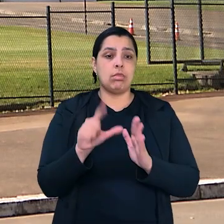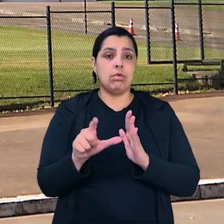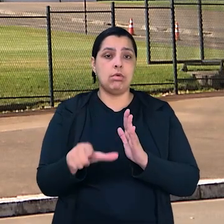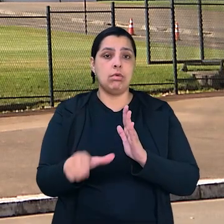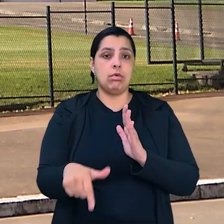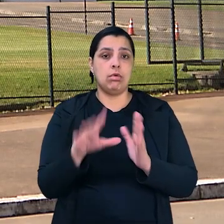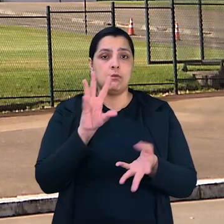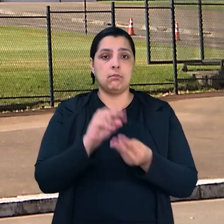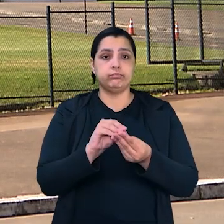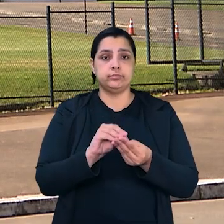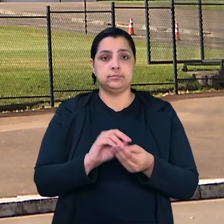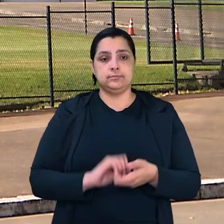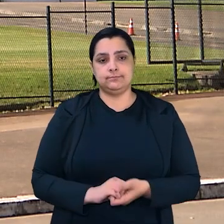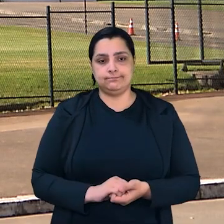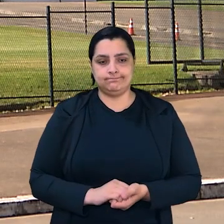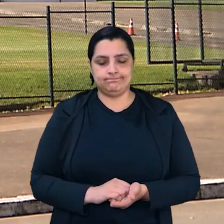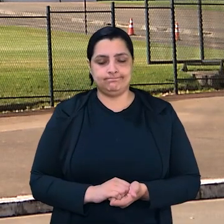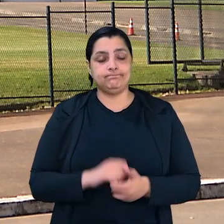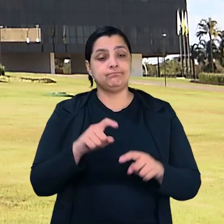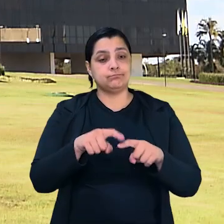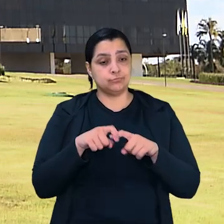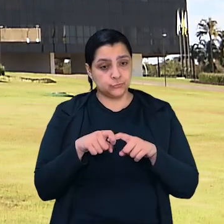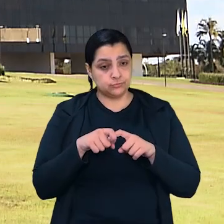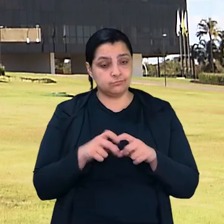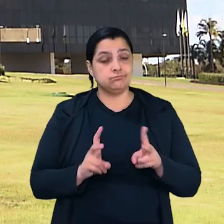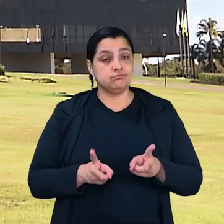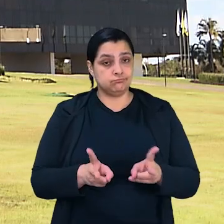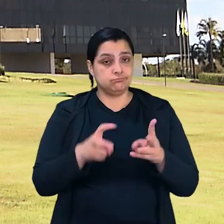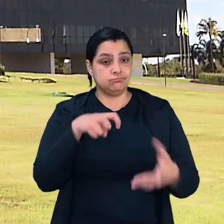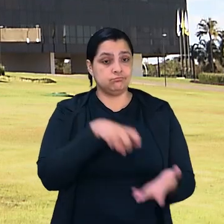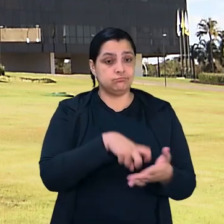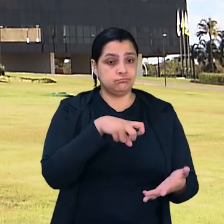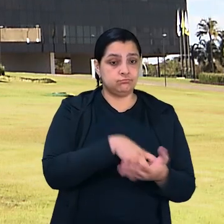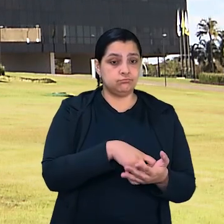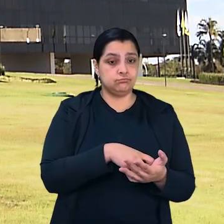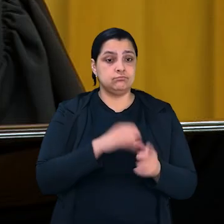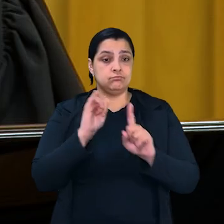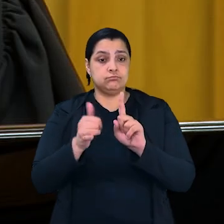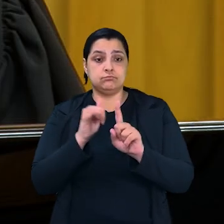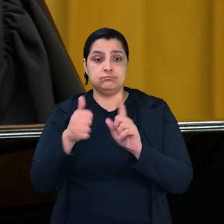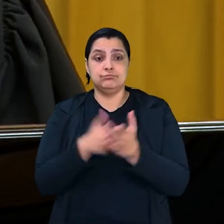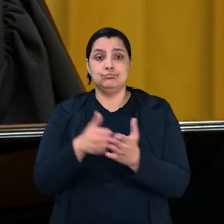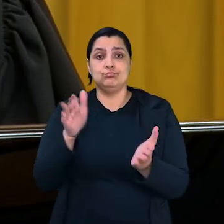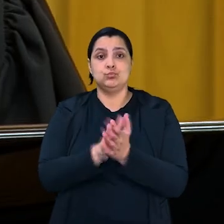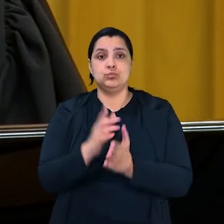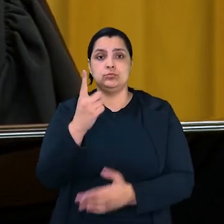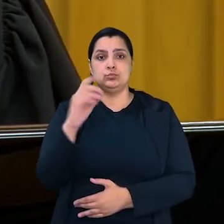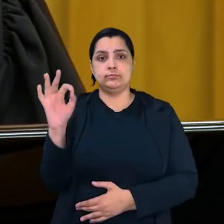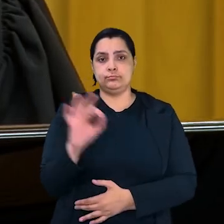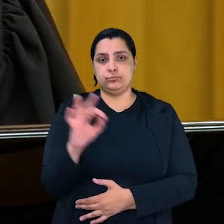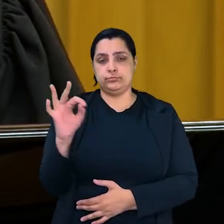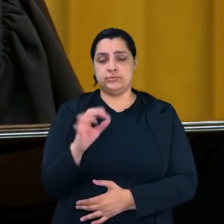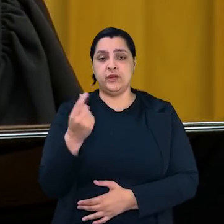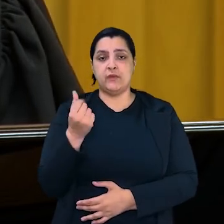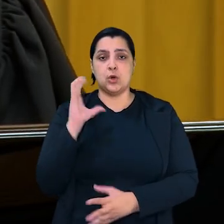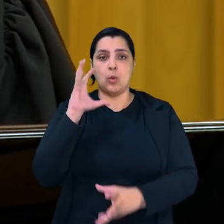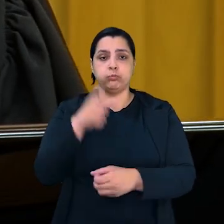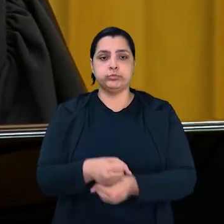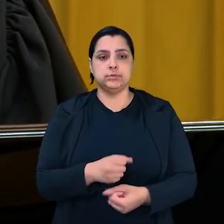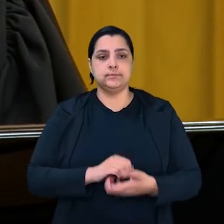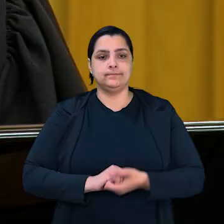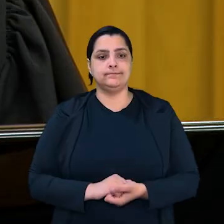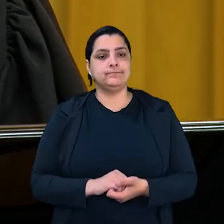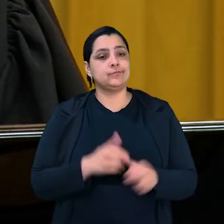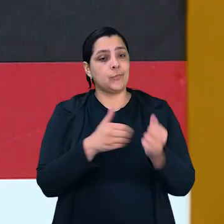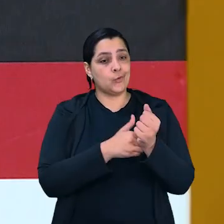tentativa de atrasar a conclusão do processo. Por isso, além de manter a condenação, O relator aplicou multa de 1% sobre o